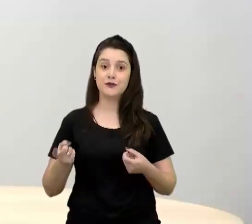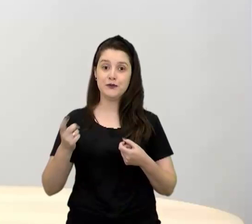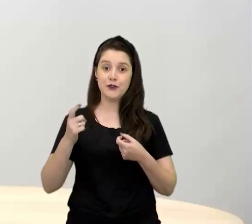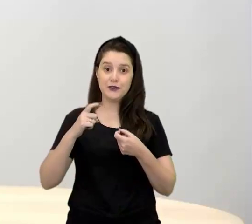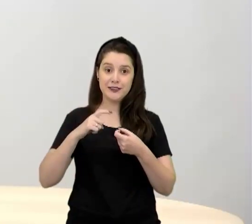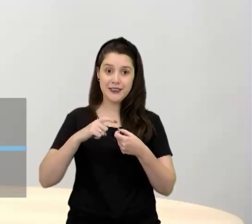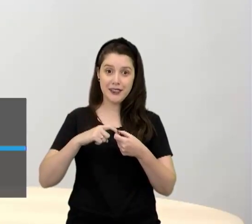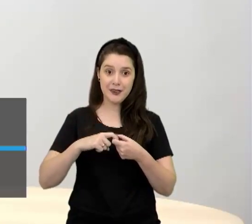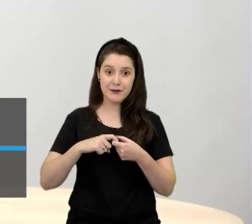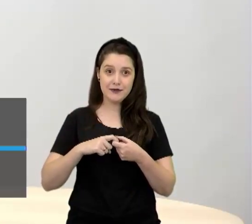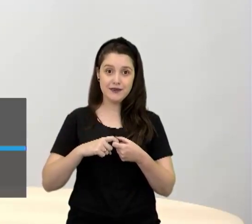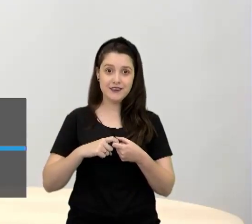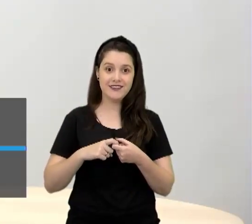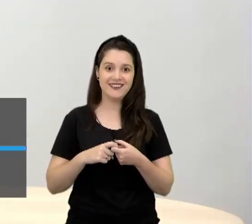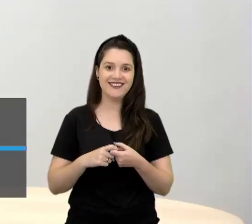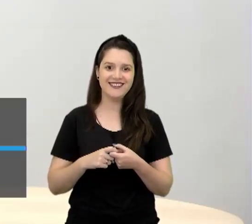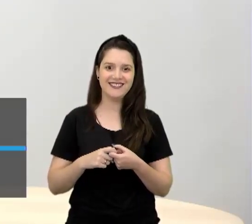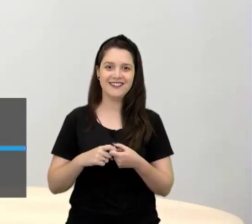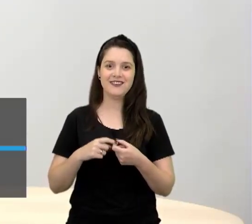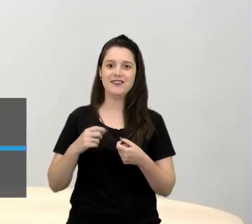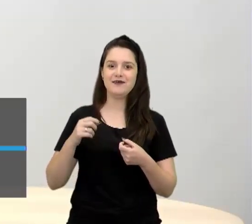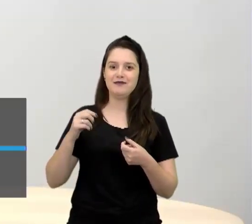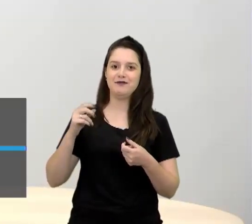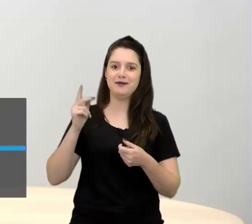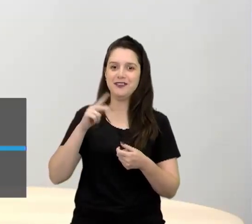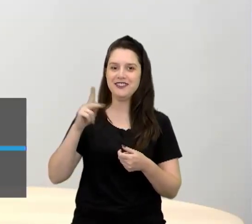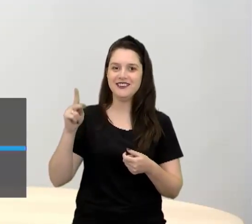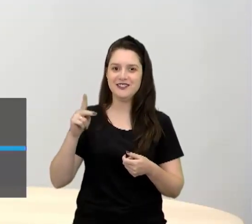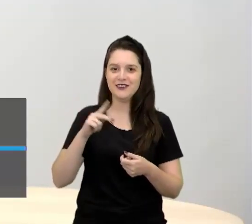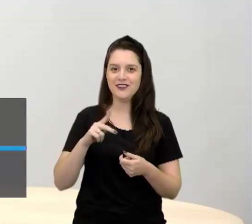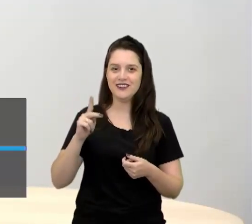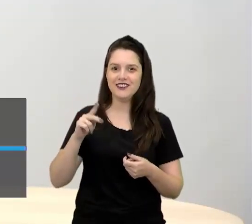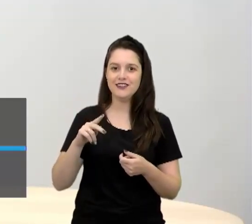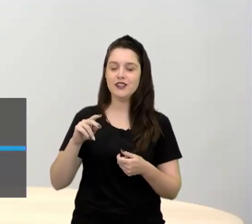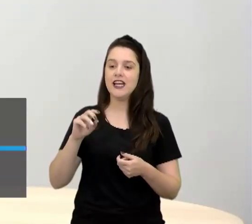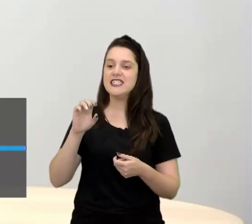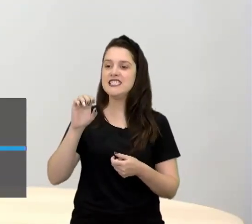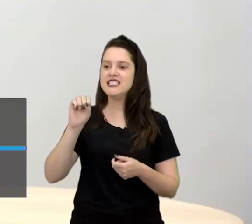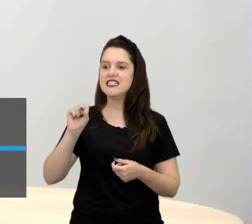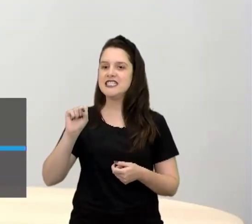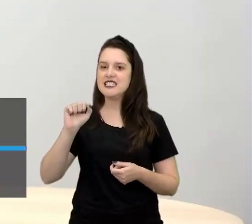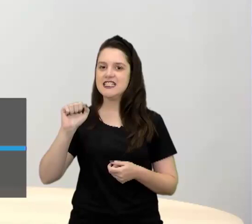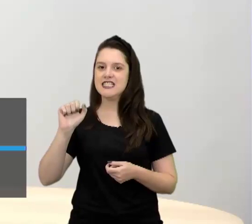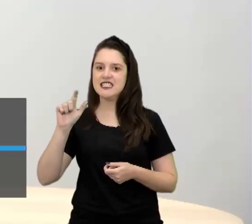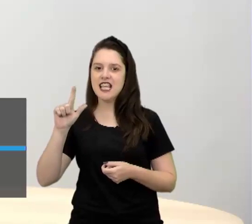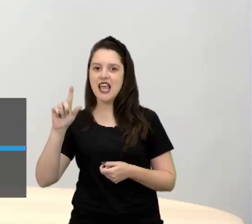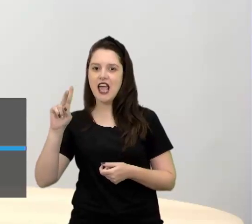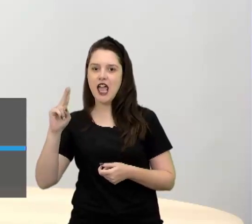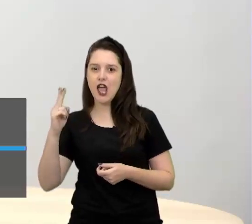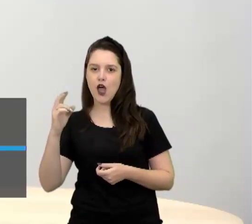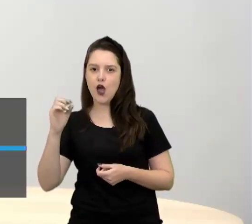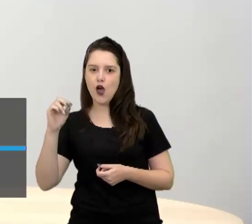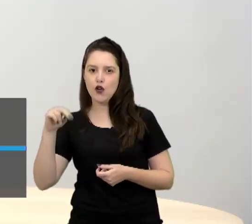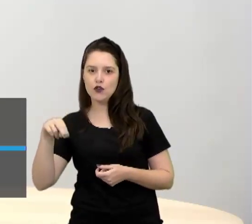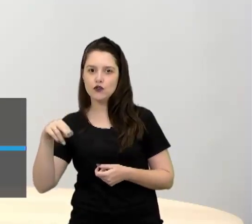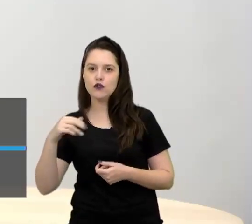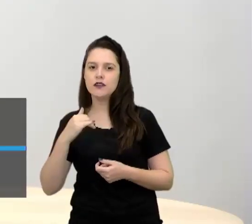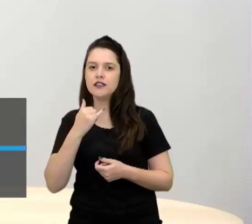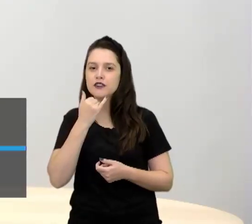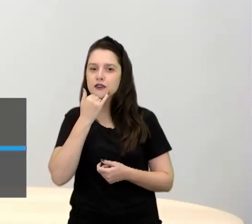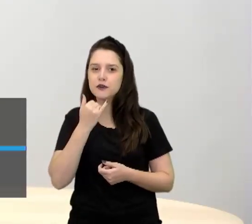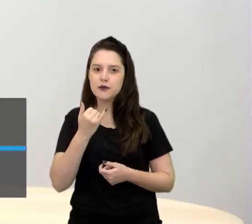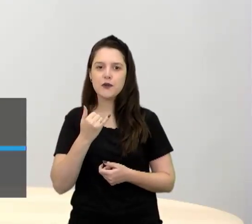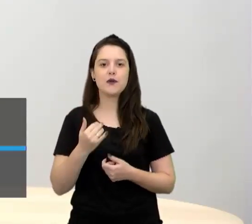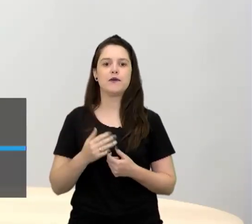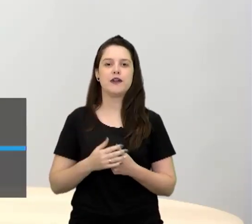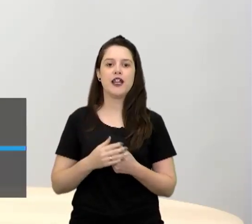já voltamos aí com o professor Celso Pedro, aí da escola, professor Celso Pedrosa. Não, o nome dele é Celso Pedrosa, me desculpe. Né?